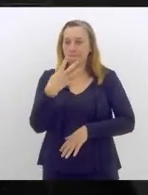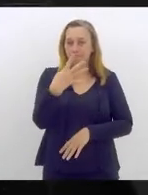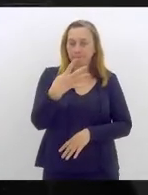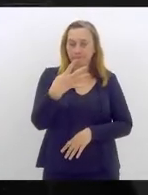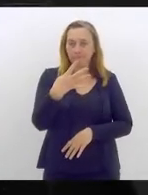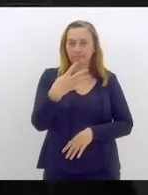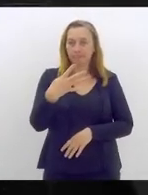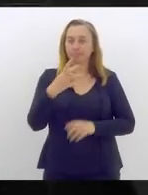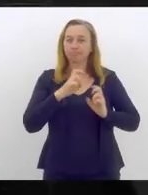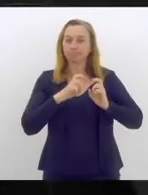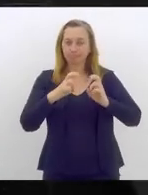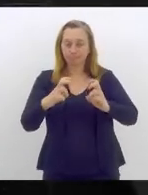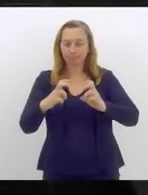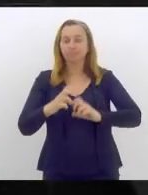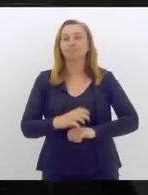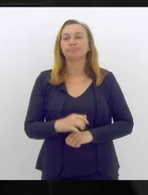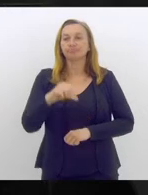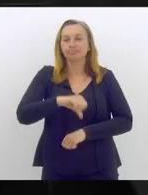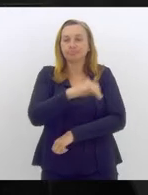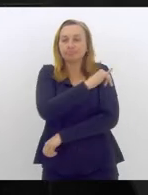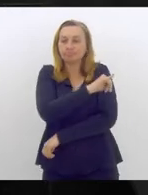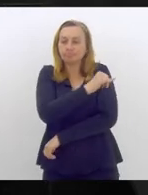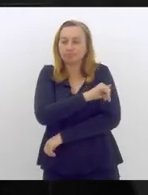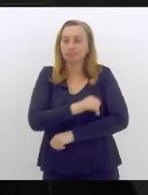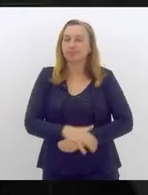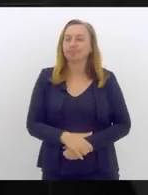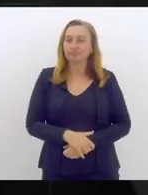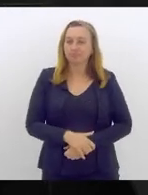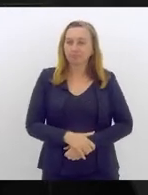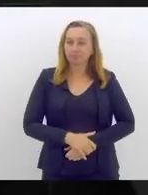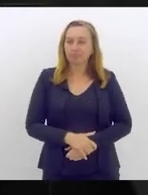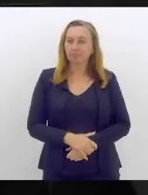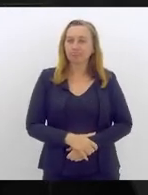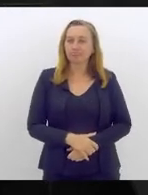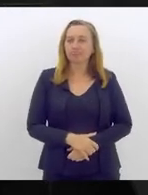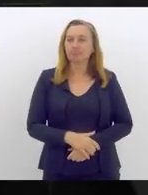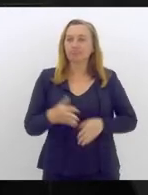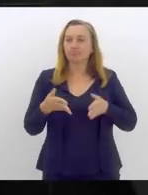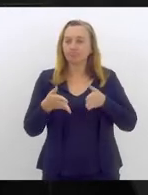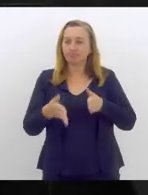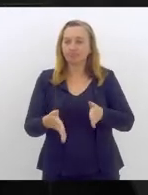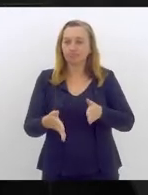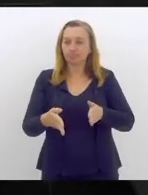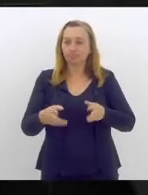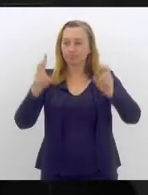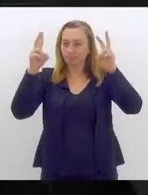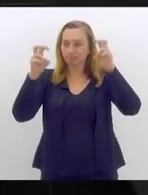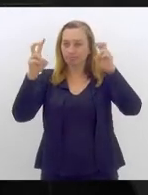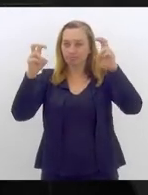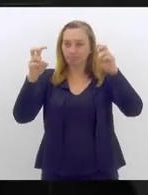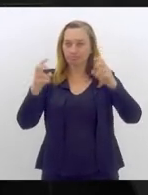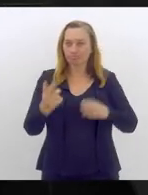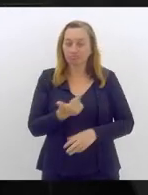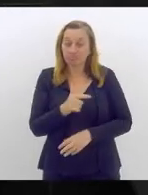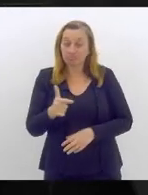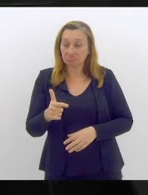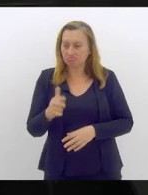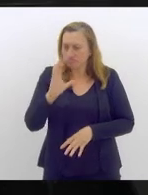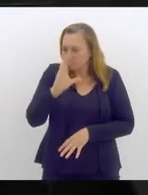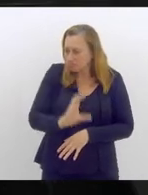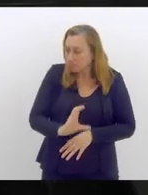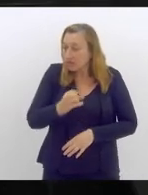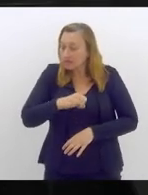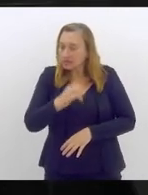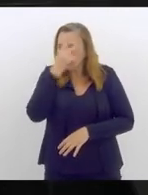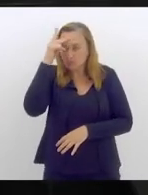urbanos aqui no Rio de Janeiro é uma pauta Central porque não há Cidadania de fato sem